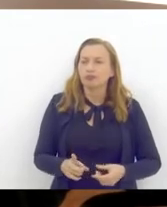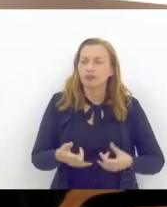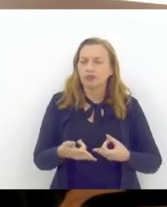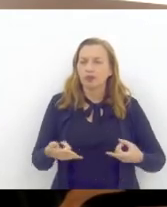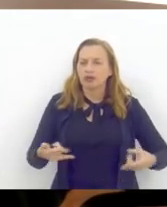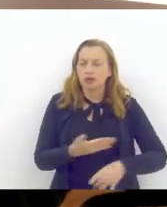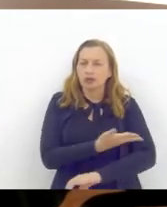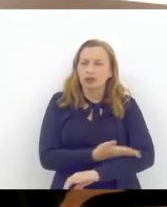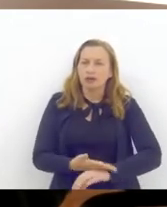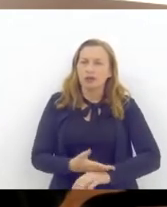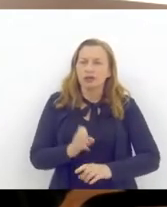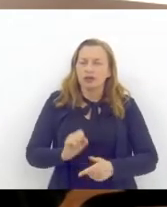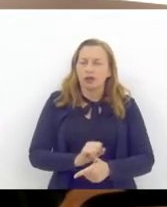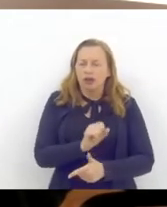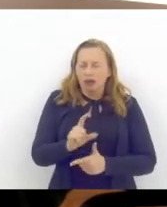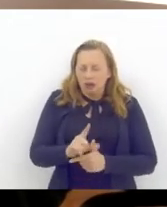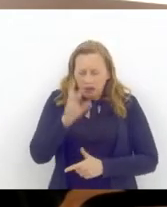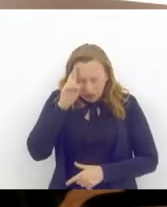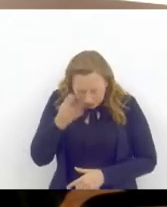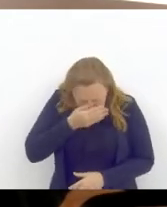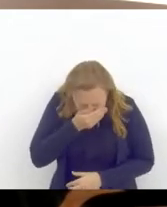Executivo, porque isso pode,